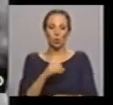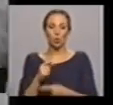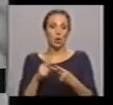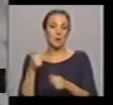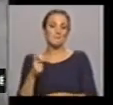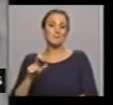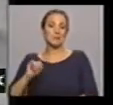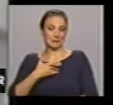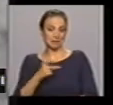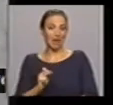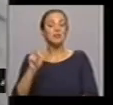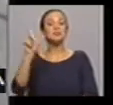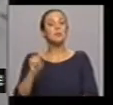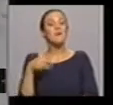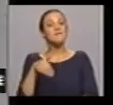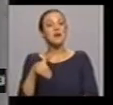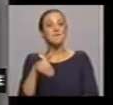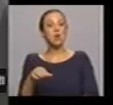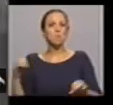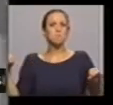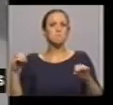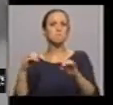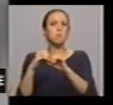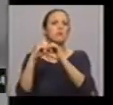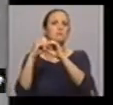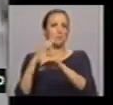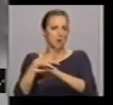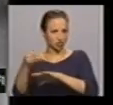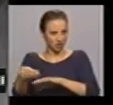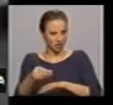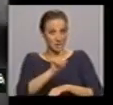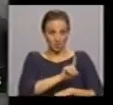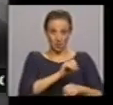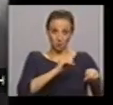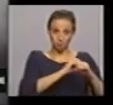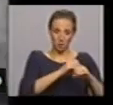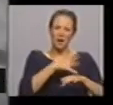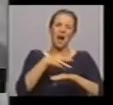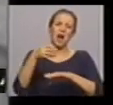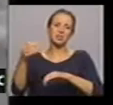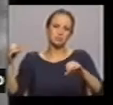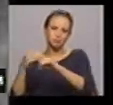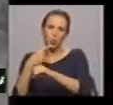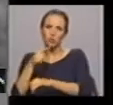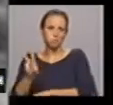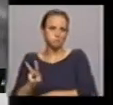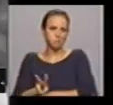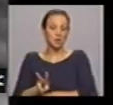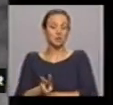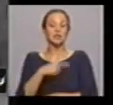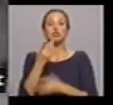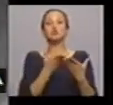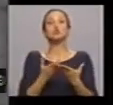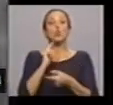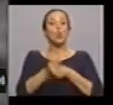Belinda, também irão colidir algum tempo depois desta primeira colisão. Este estudo também diz outra coisa que é mais ou menos expectável.